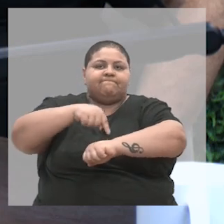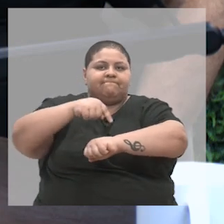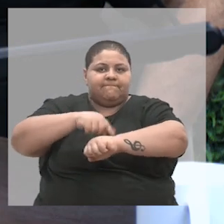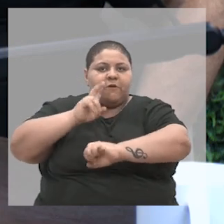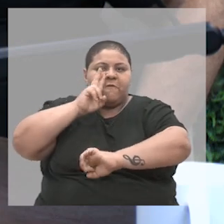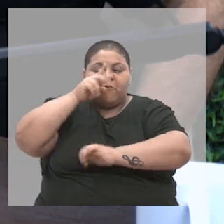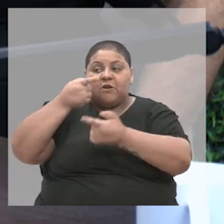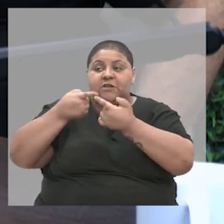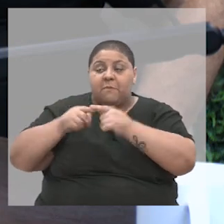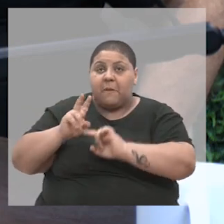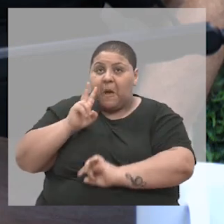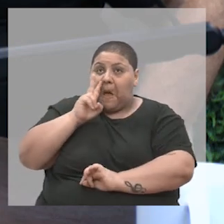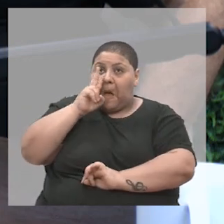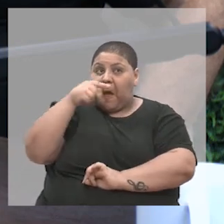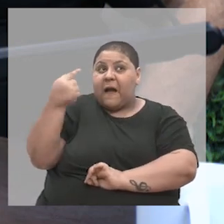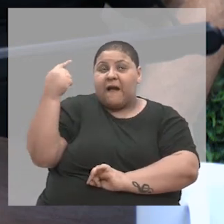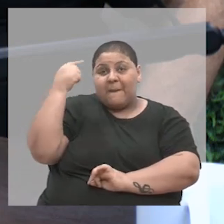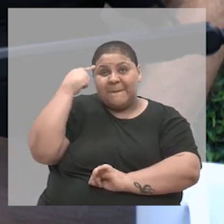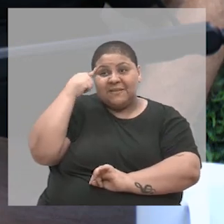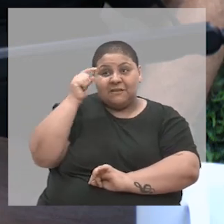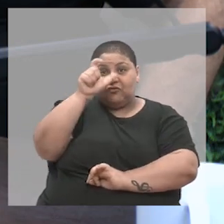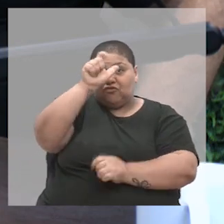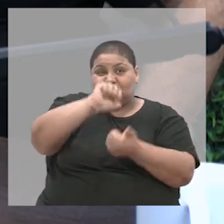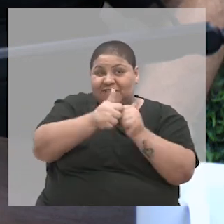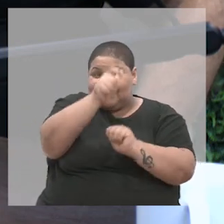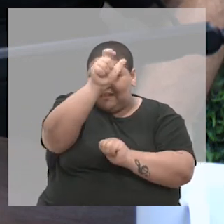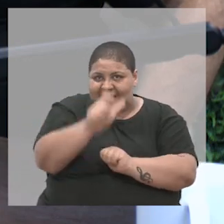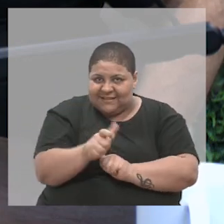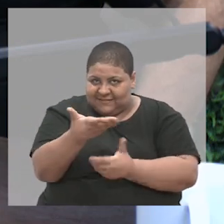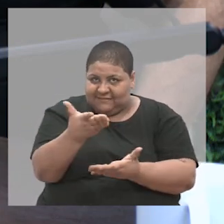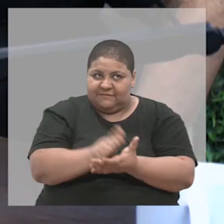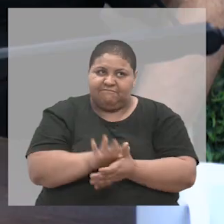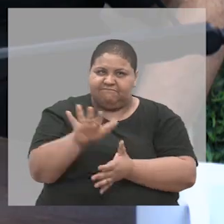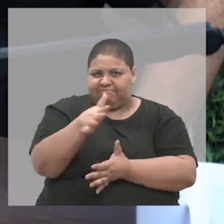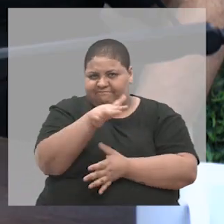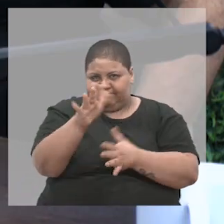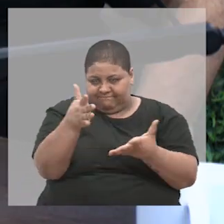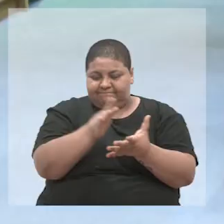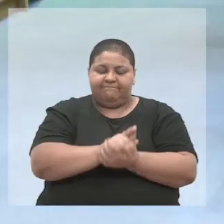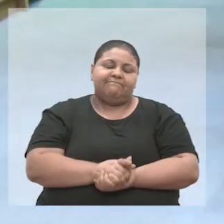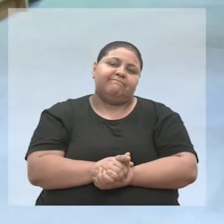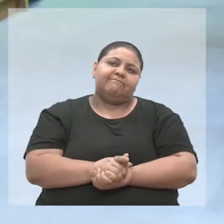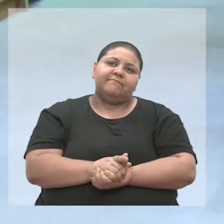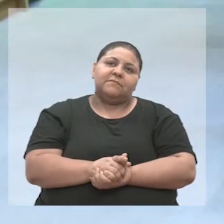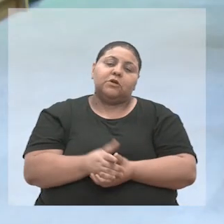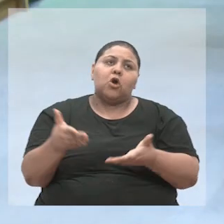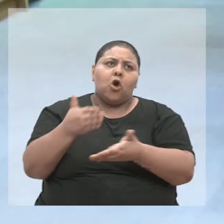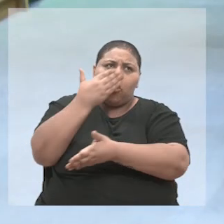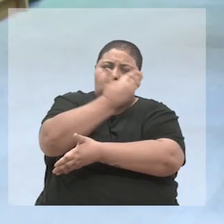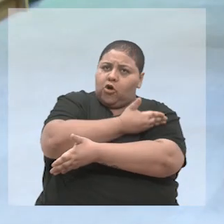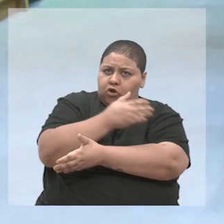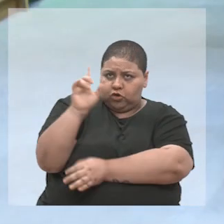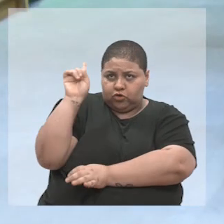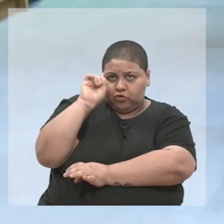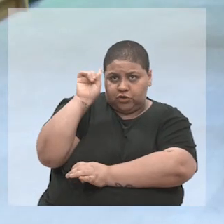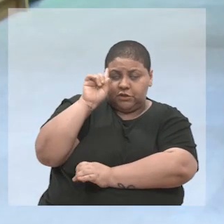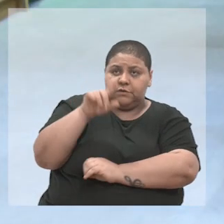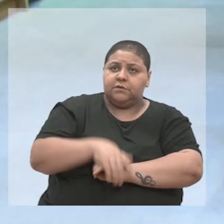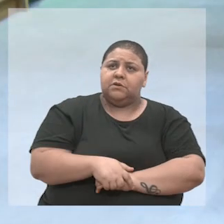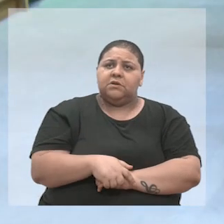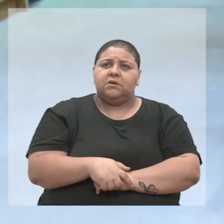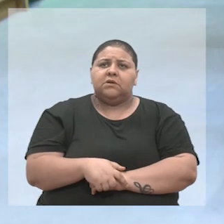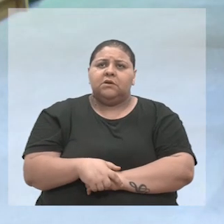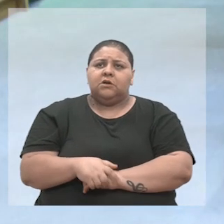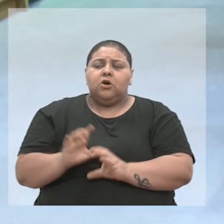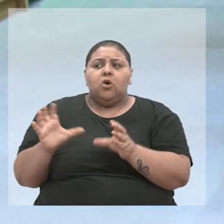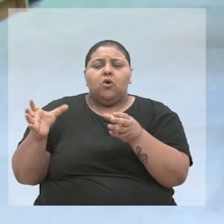ela é pesada pensando nos atletas. É mais ou menos isso aí. Hoje vocês treinam todo dia? A